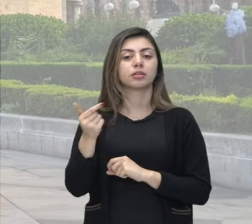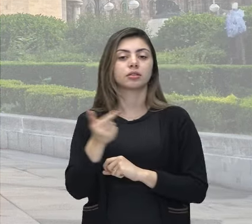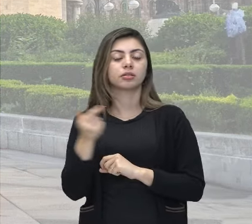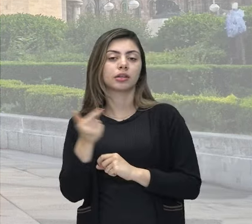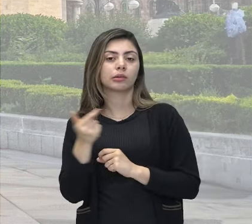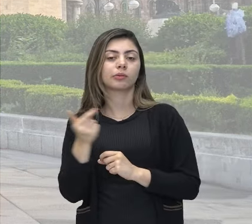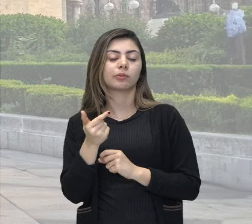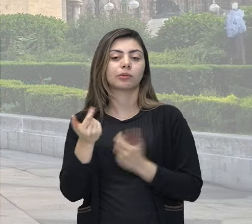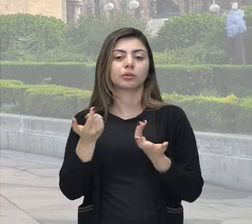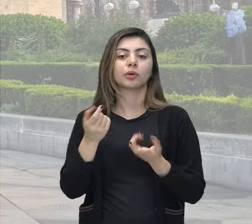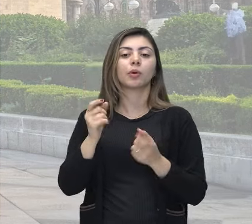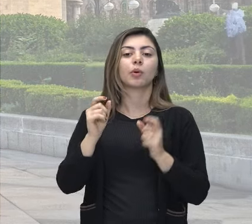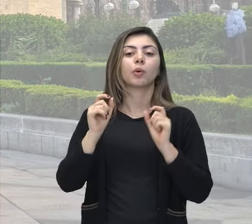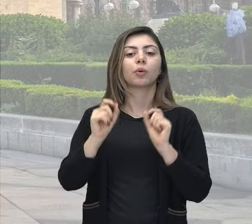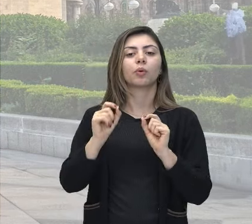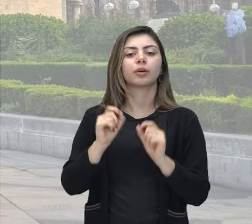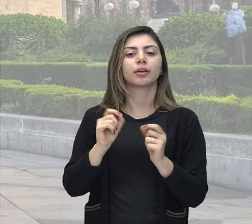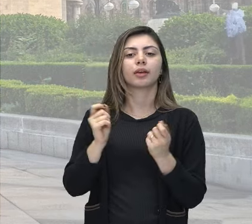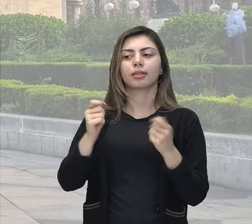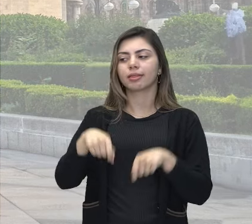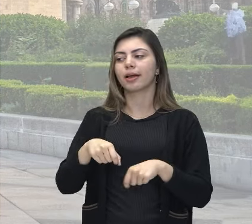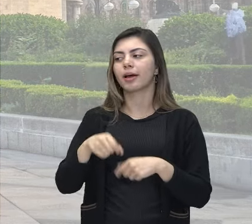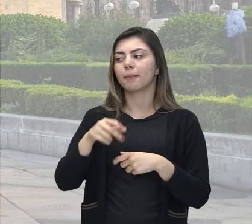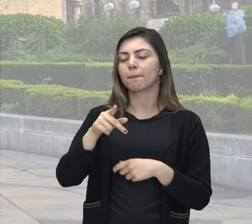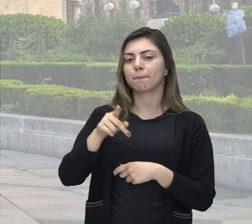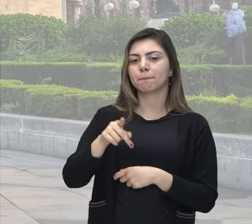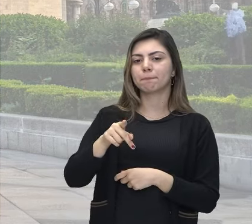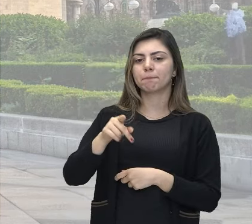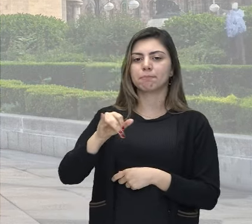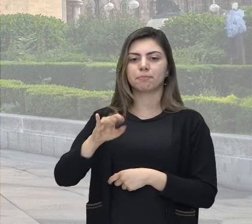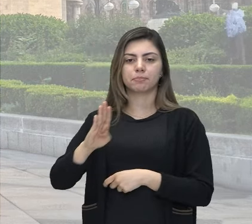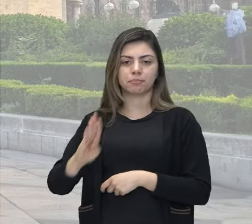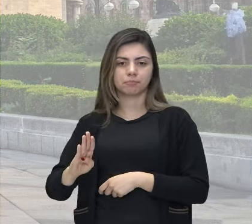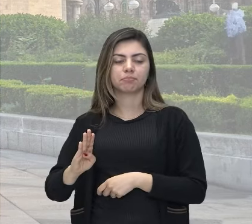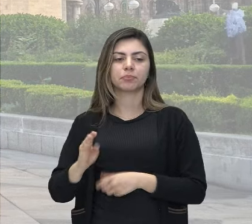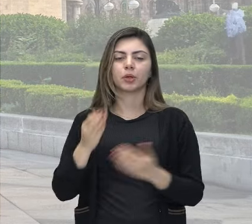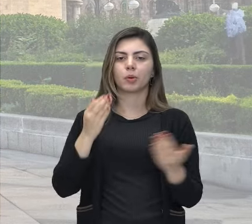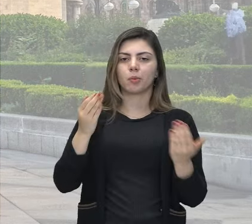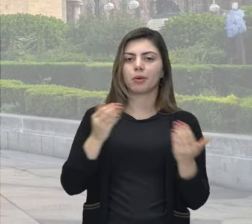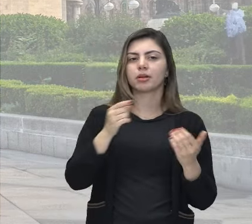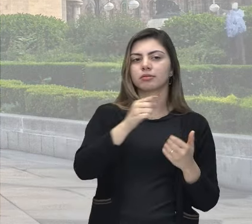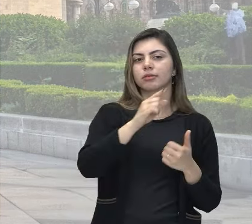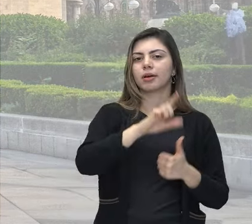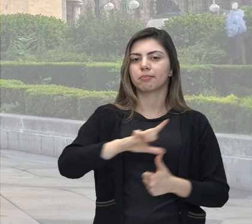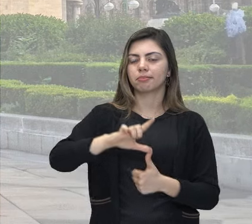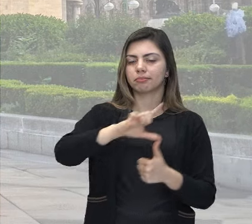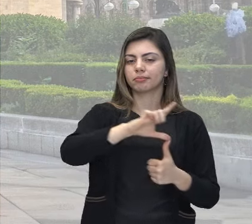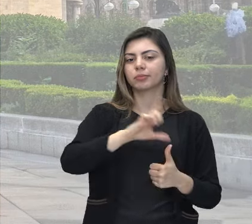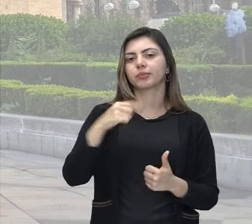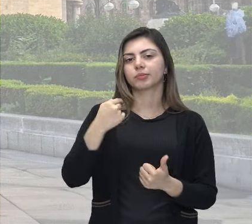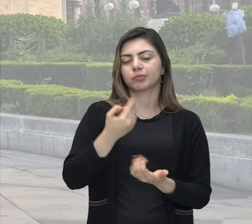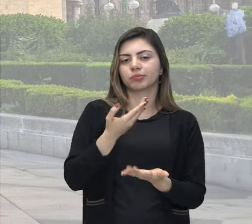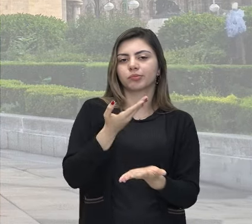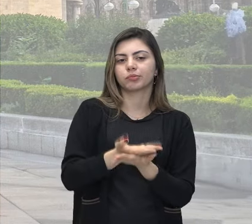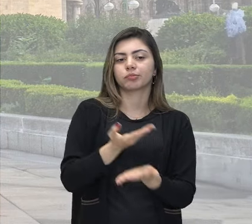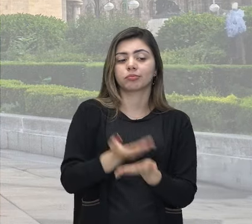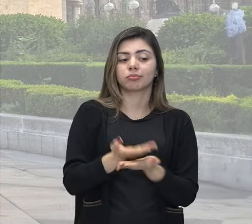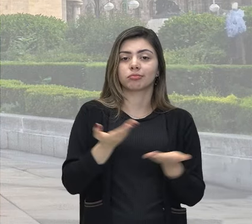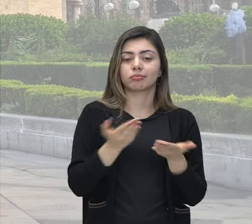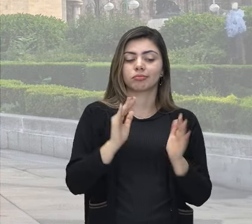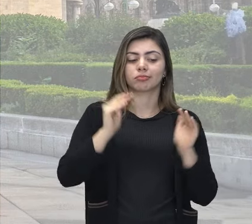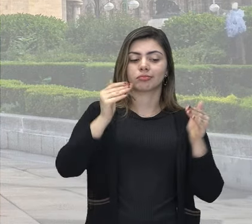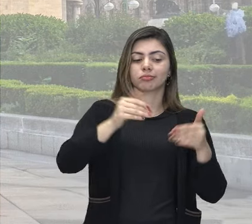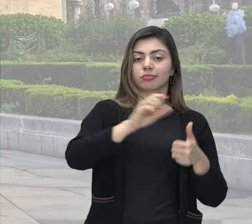em relação a América Latina, tá? Como nós estamos estudando sobre a América